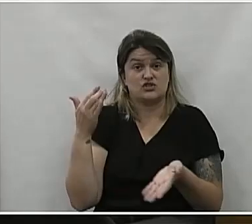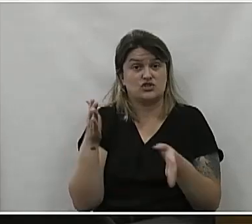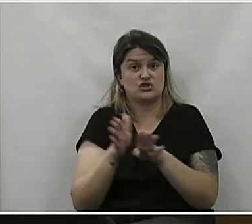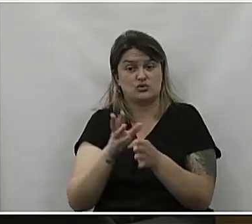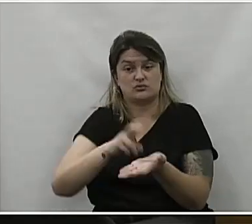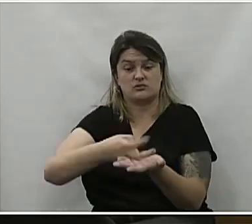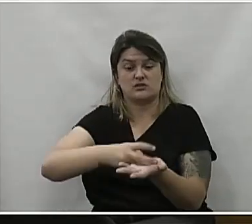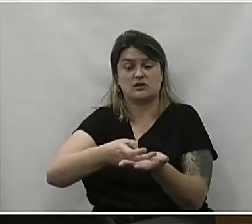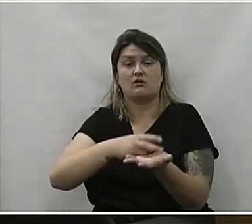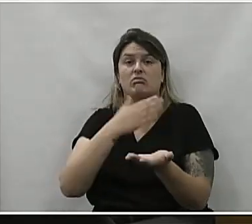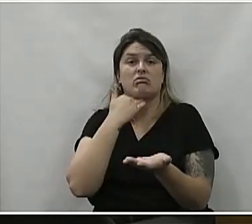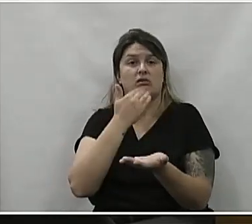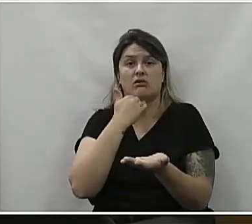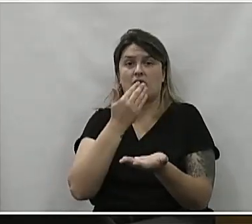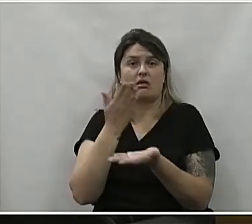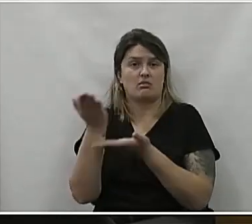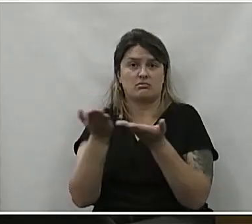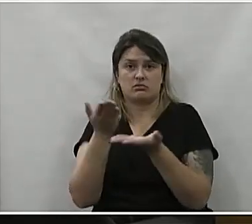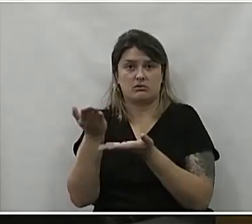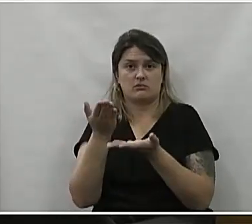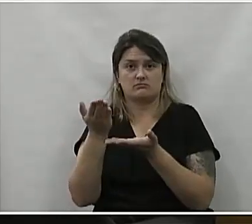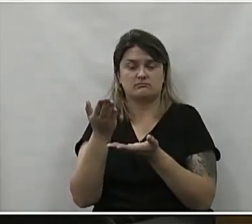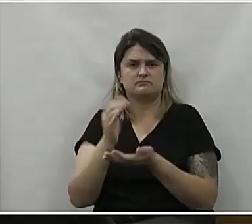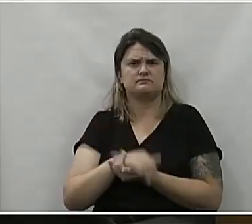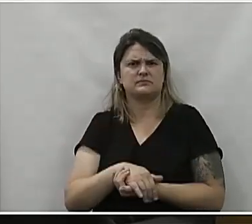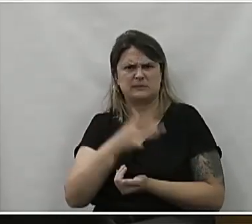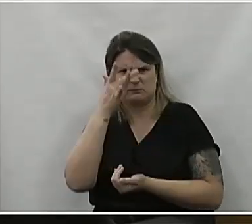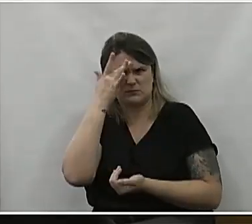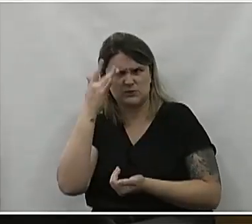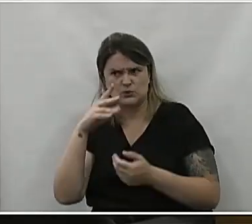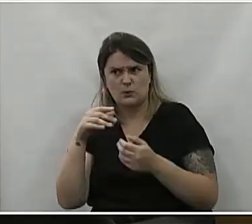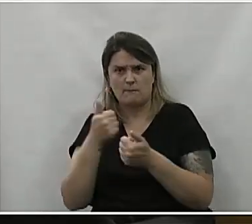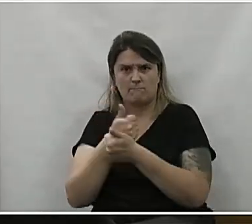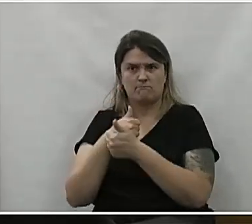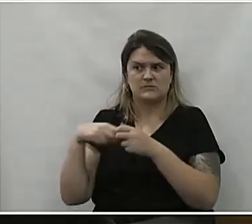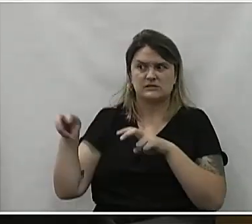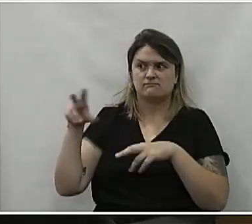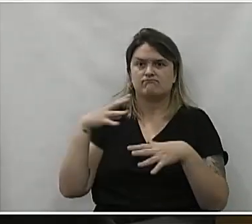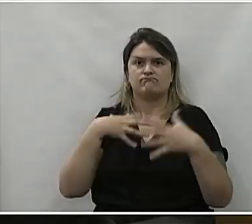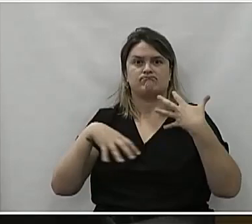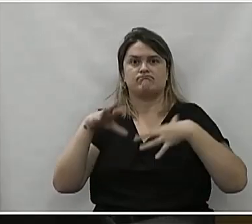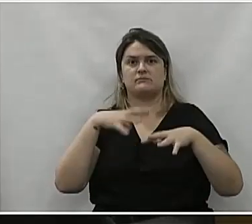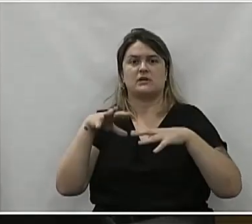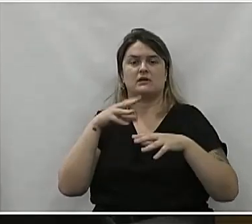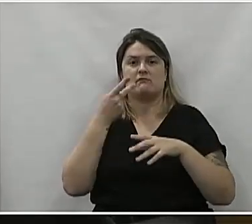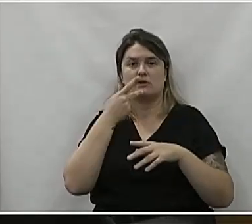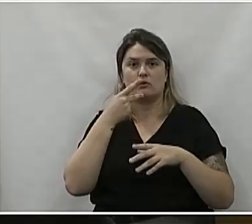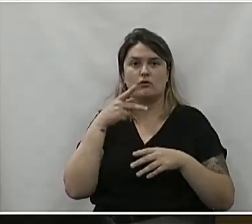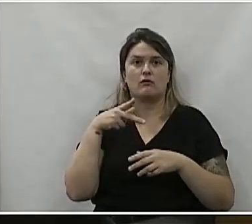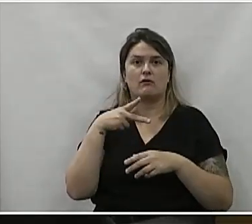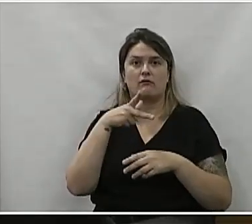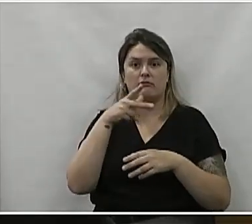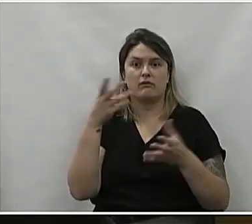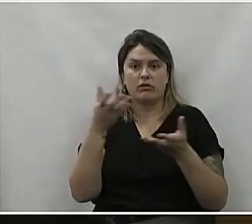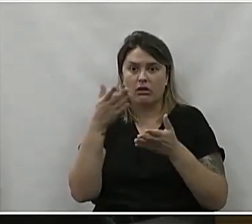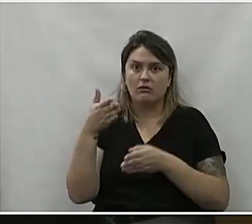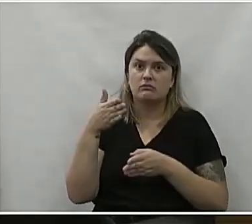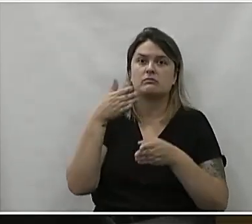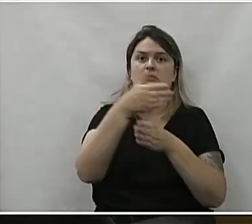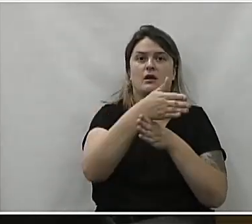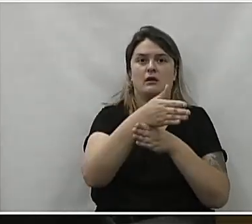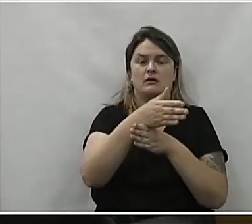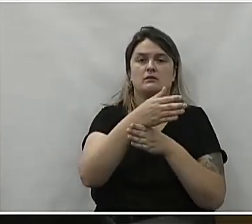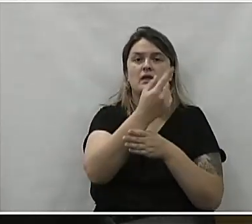Ninguém Tava atendendo Os munícipes Que lá estavam Se revoltaram E ameaçaram Entrar com porta E tudo lá pra dentro